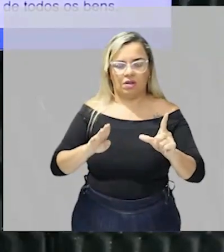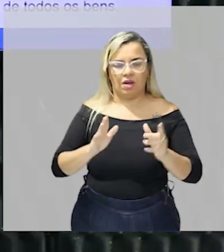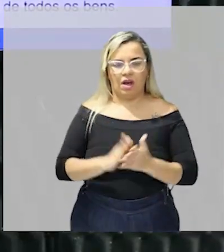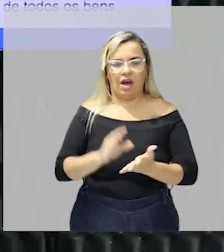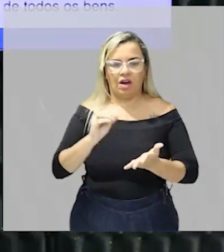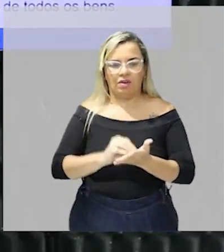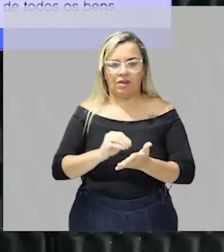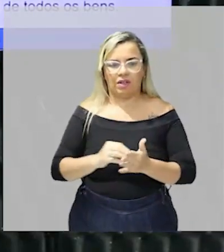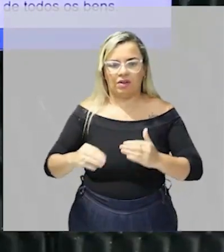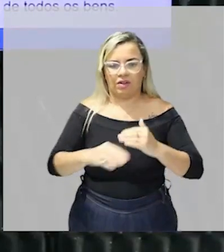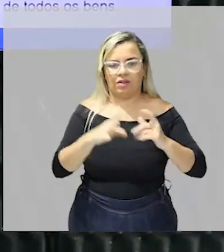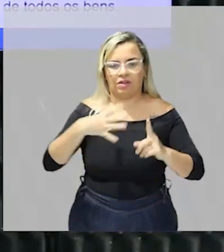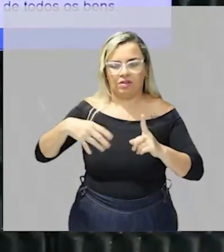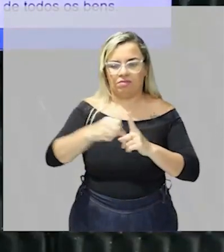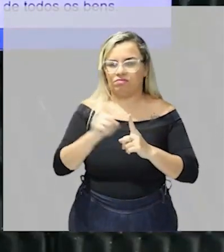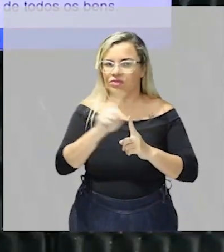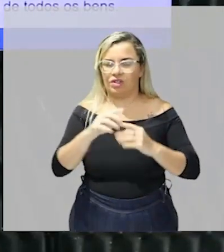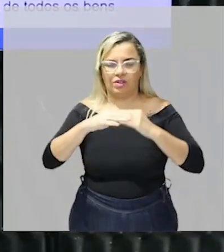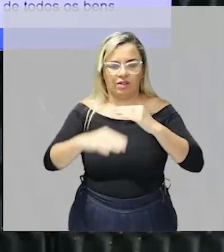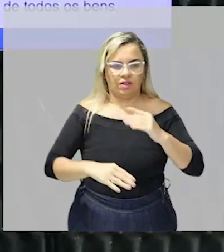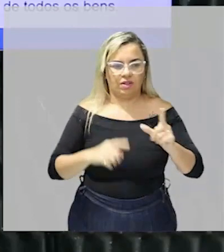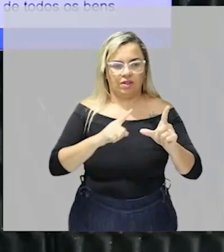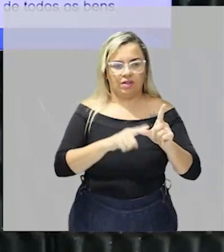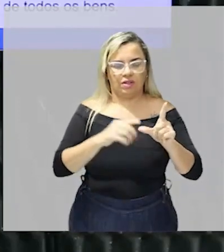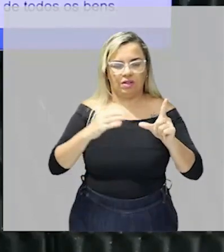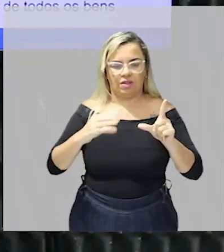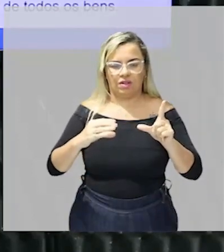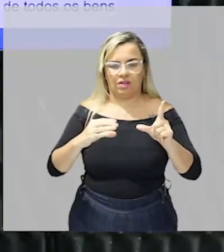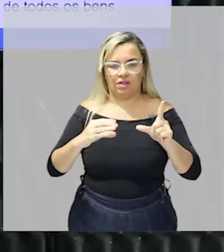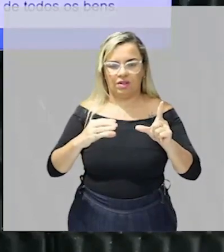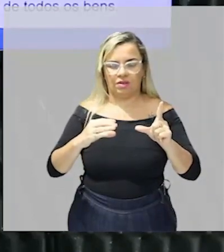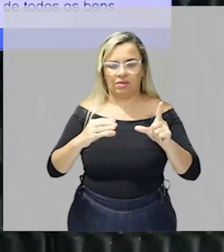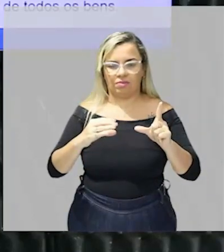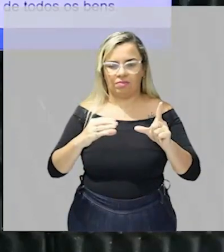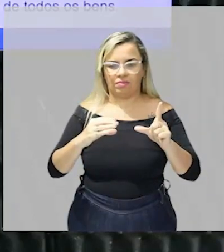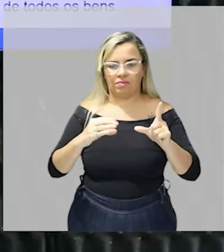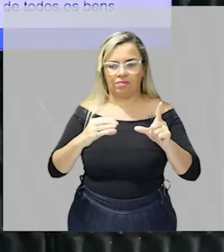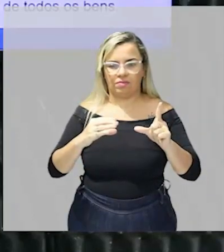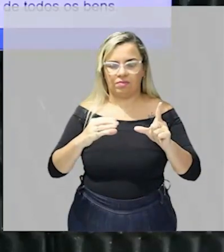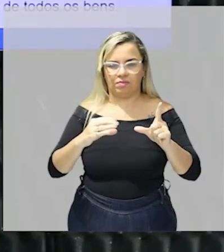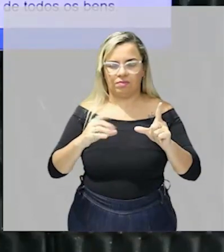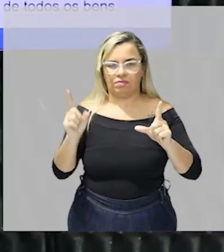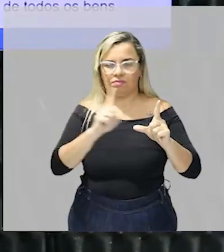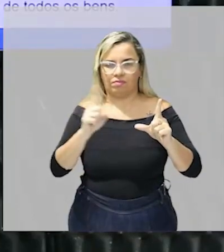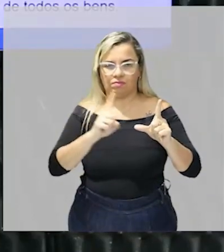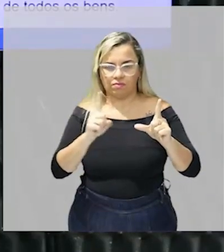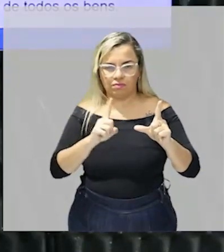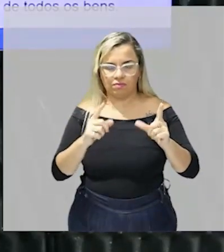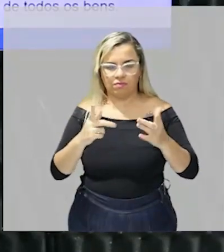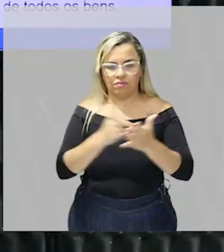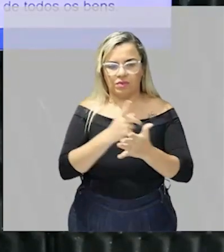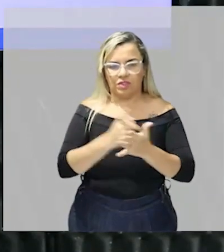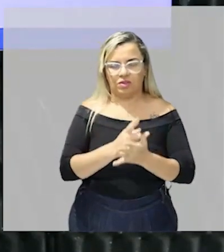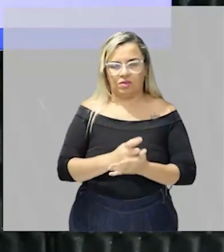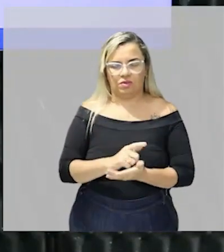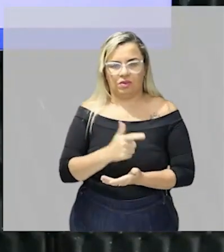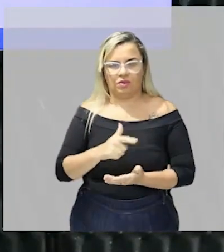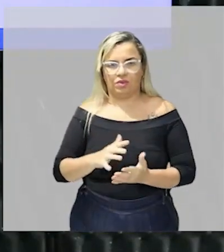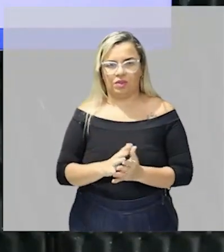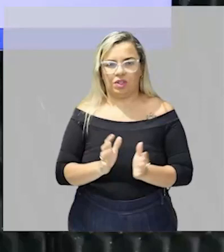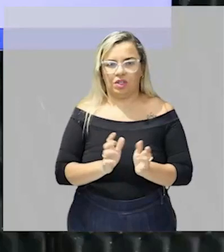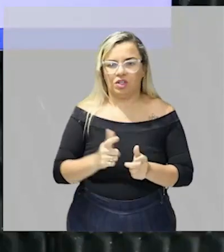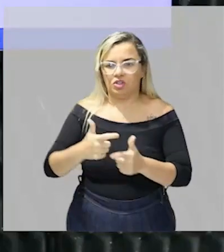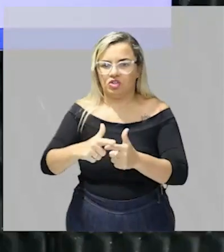desigualdade. Estrutura social desigual? Beleza. Compensada pela coletivização dos bens? Não. Né? Você não tem coletivização dos